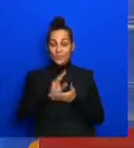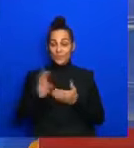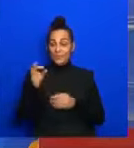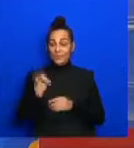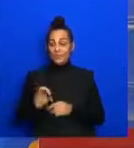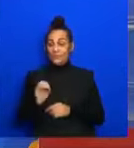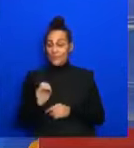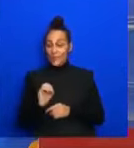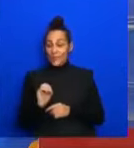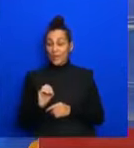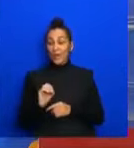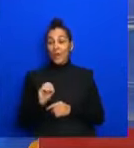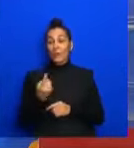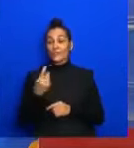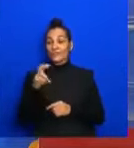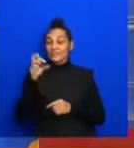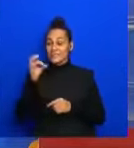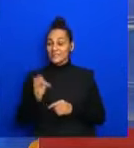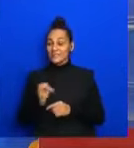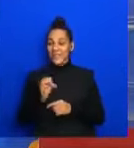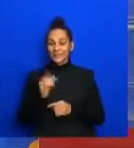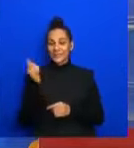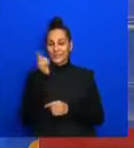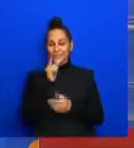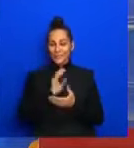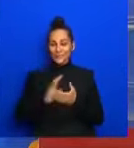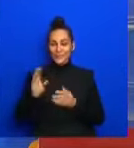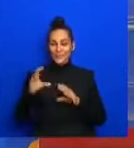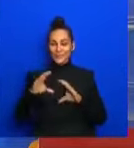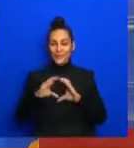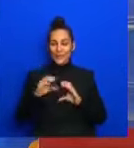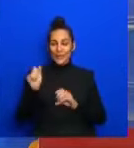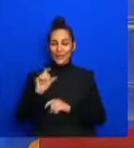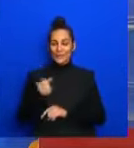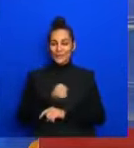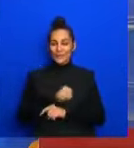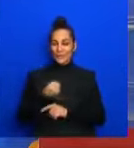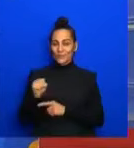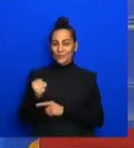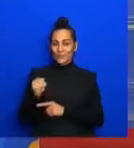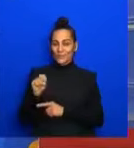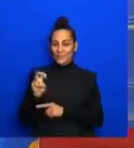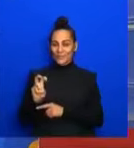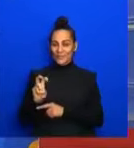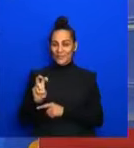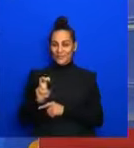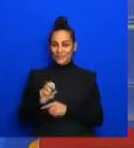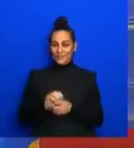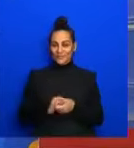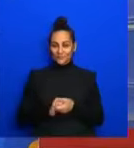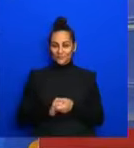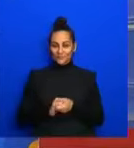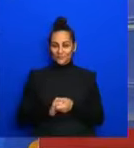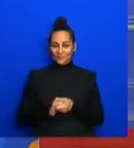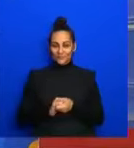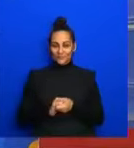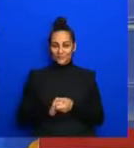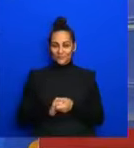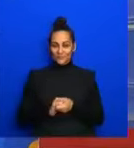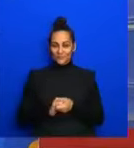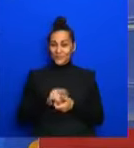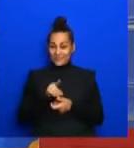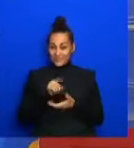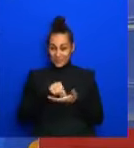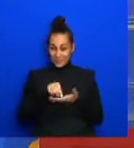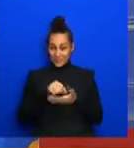0 acerto, ganha também a partir de 15 acertos. Bola azul, 85. Azul, 85.